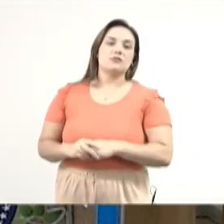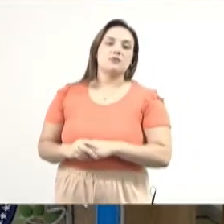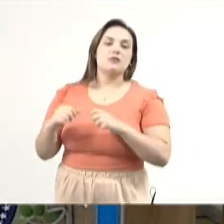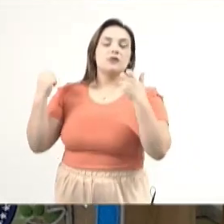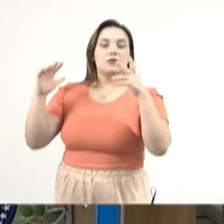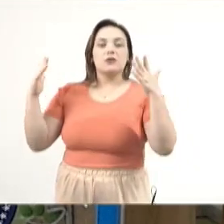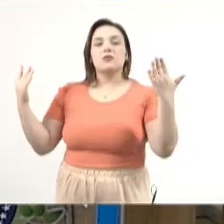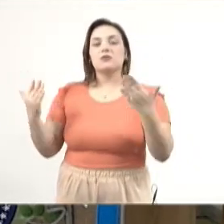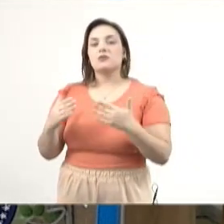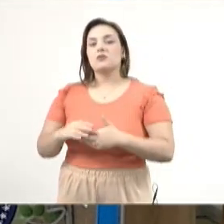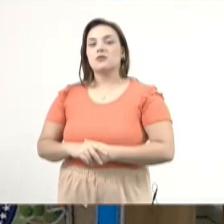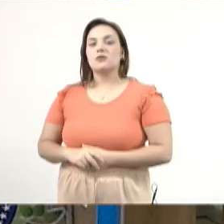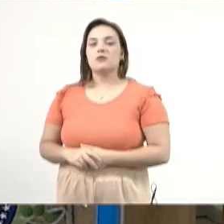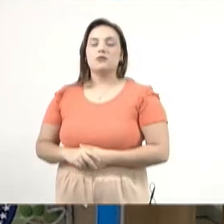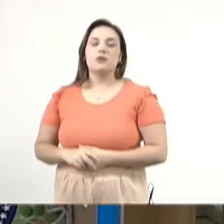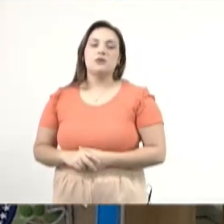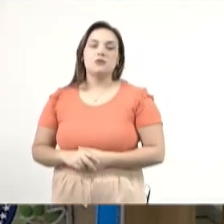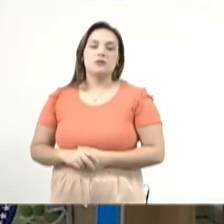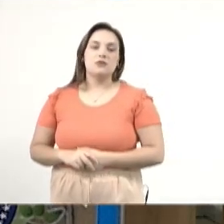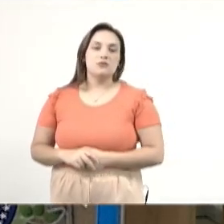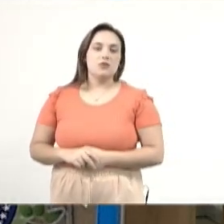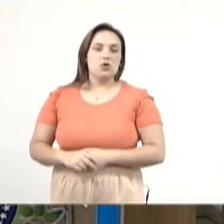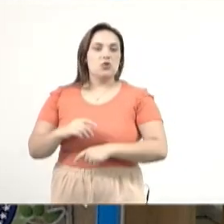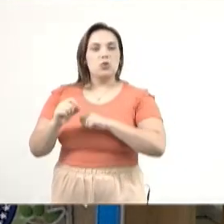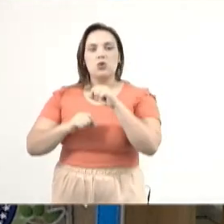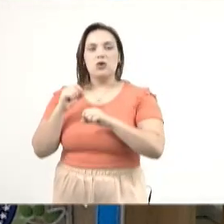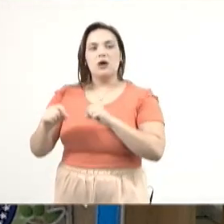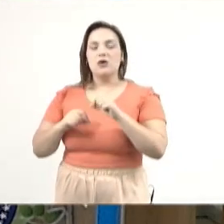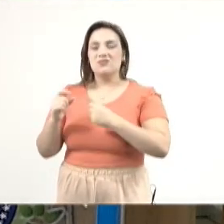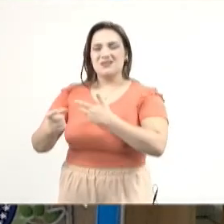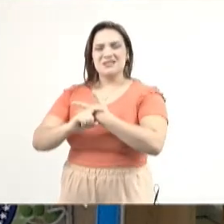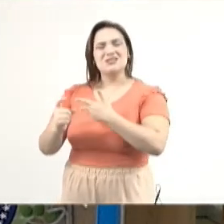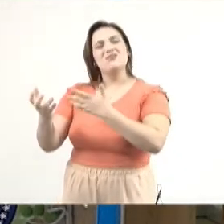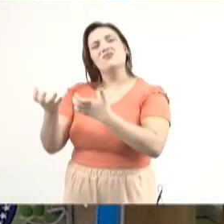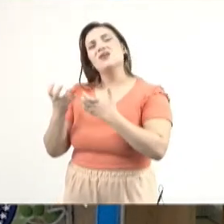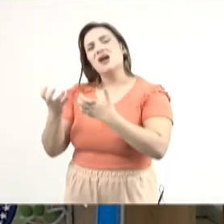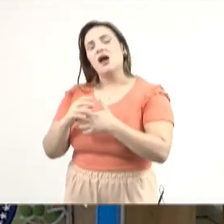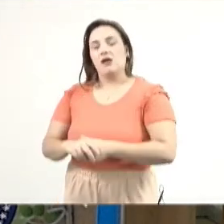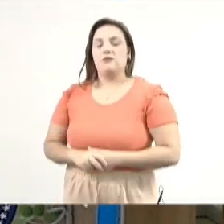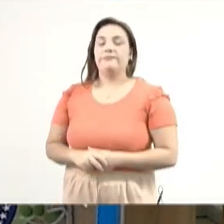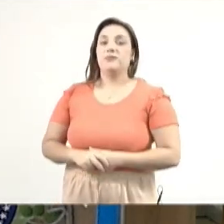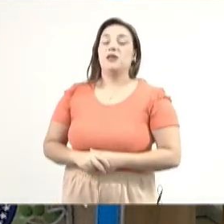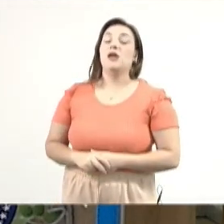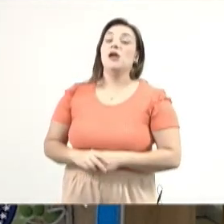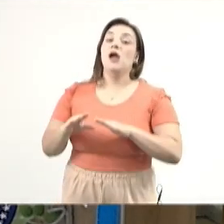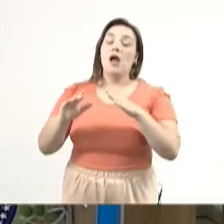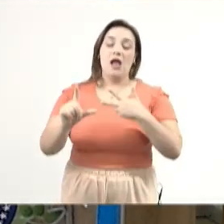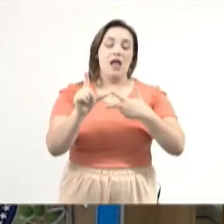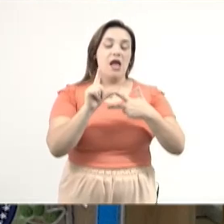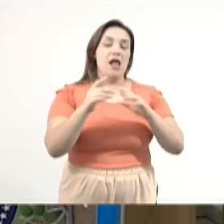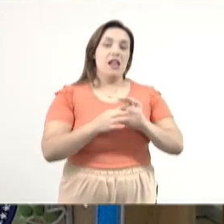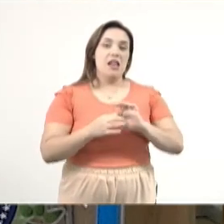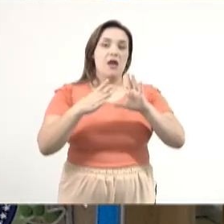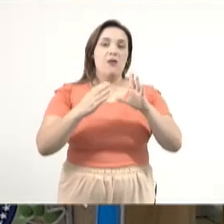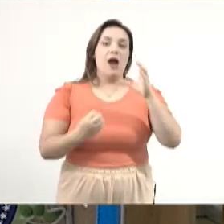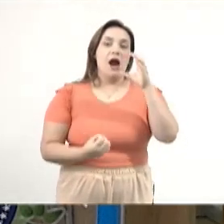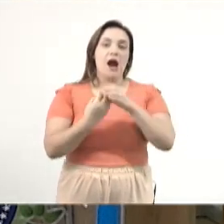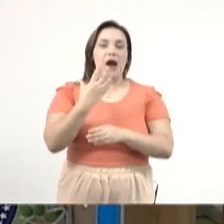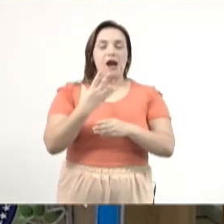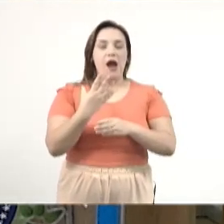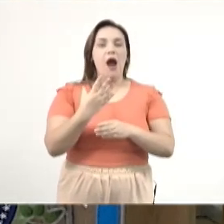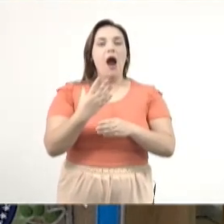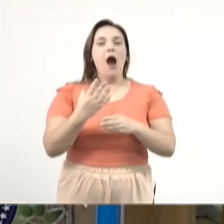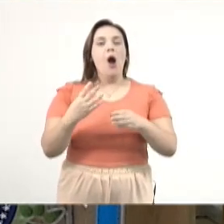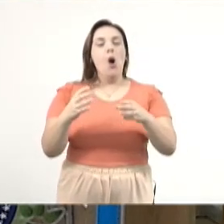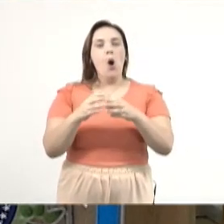hoje pelos deputados estaduais. E o que quer o Poder Executivo, né? Que o Poder Legislativo autorize a criação de uma